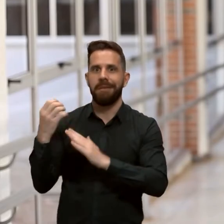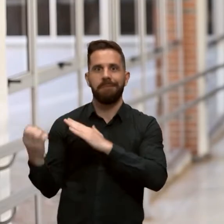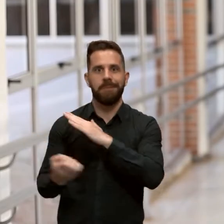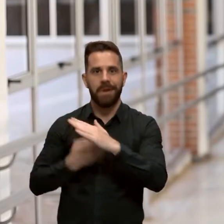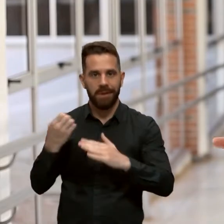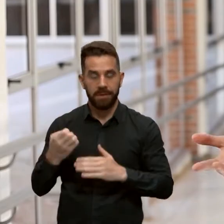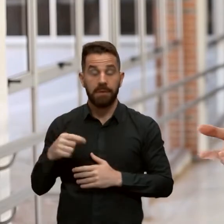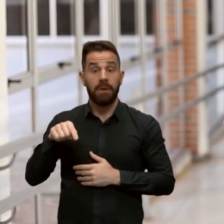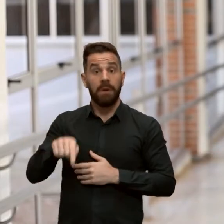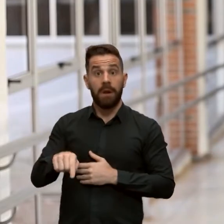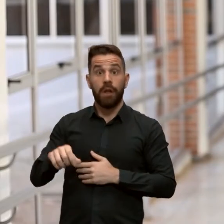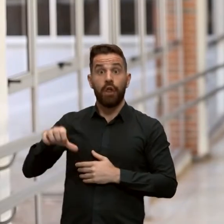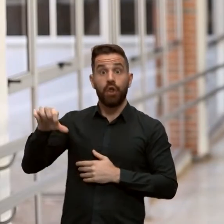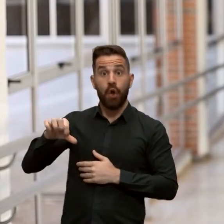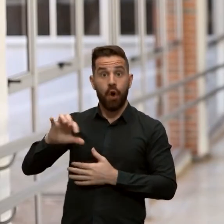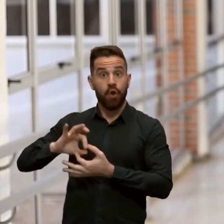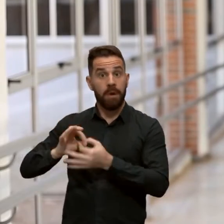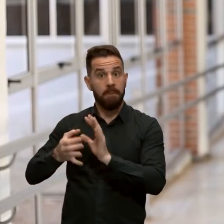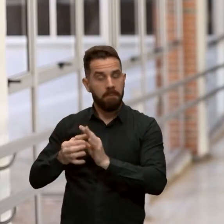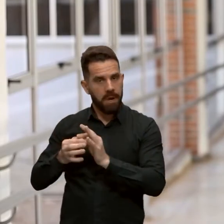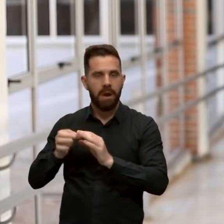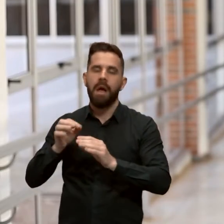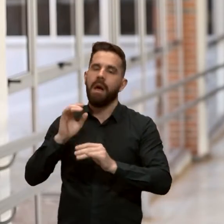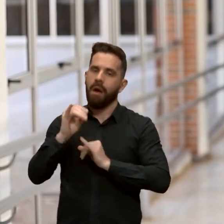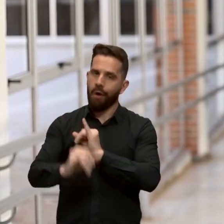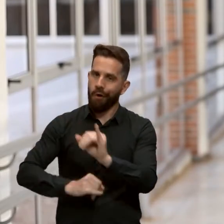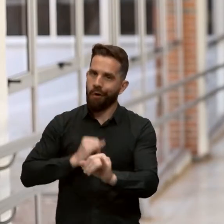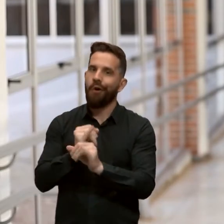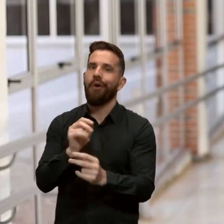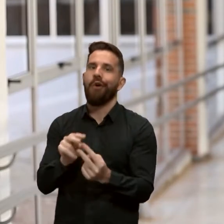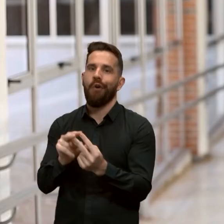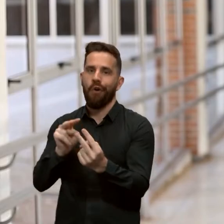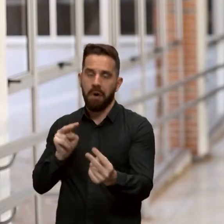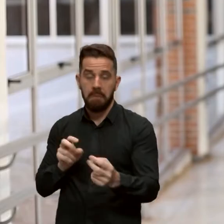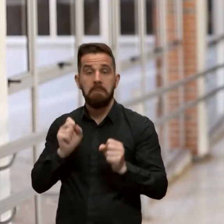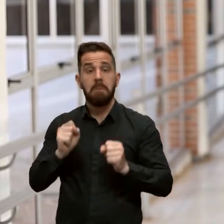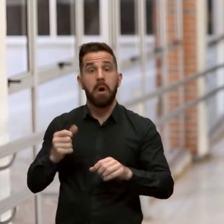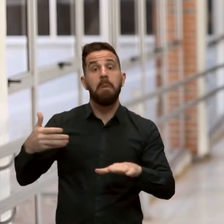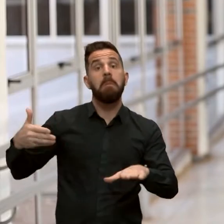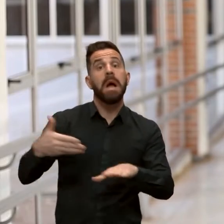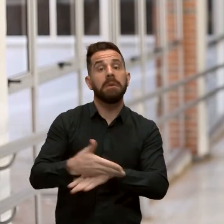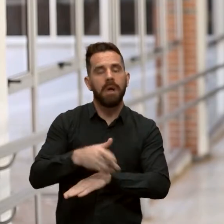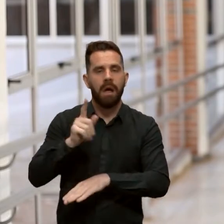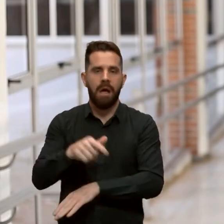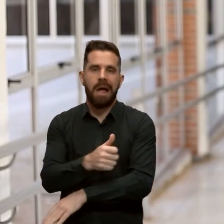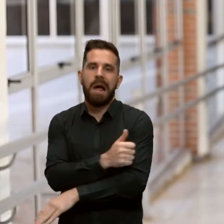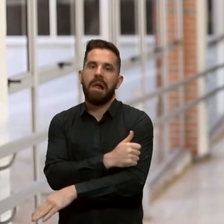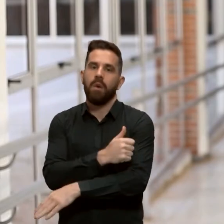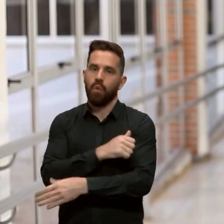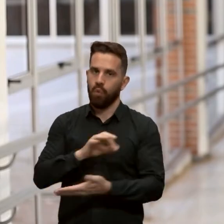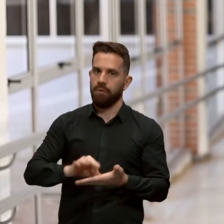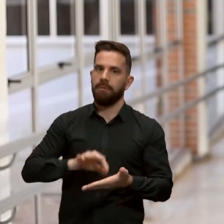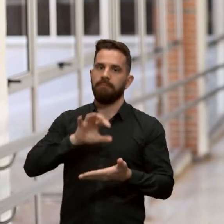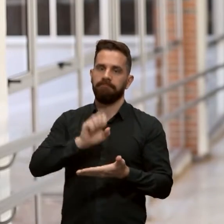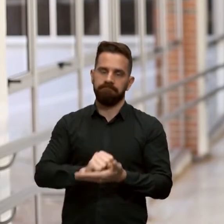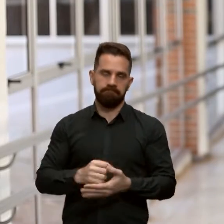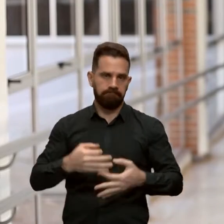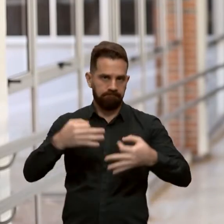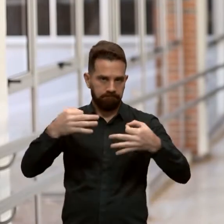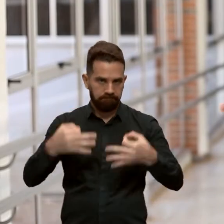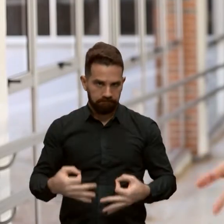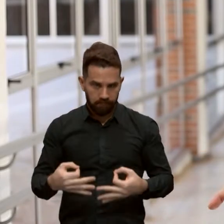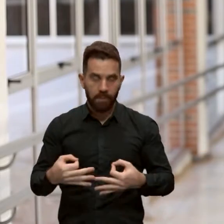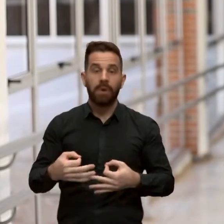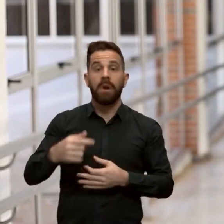ser inteiramente online. Podem participar estudantes que estejam regularmente matriculados em cursos de